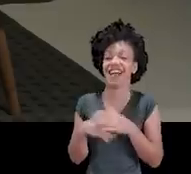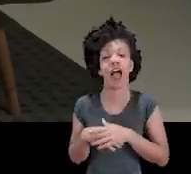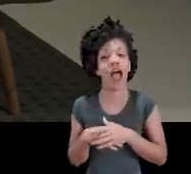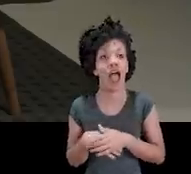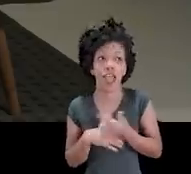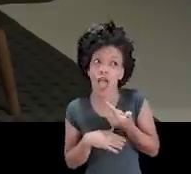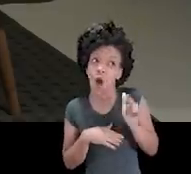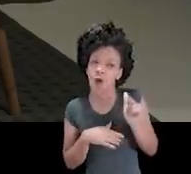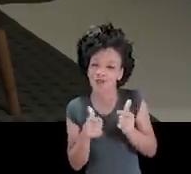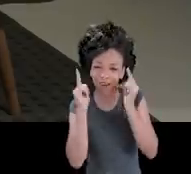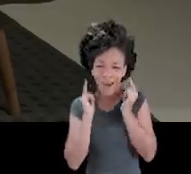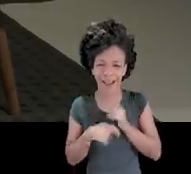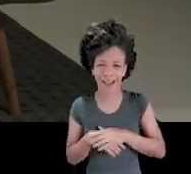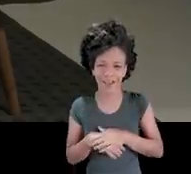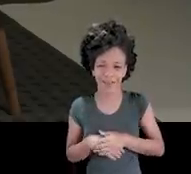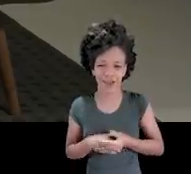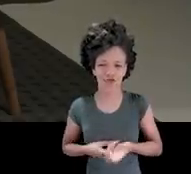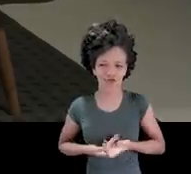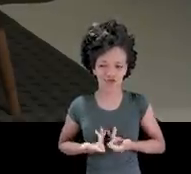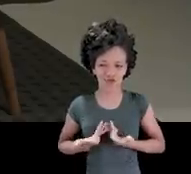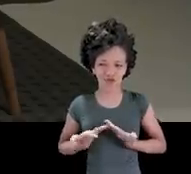Aí a outra careca vai subir. Olá, já